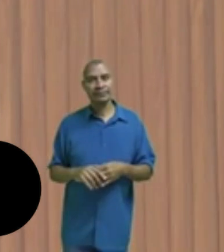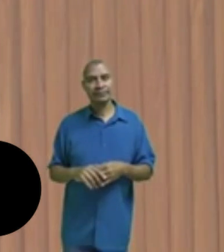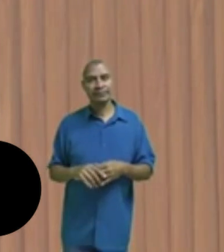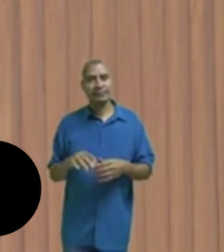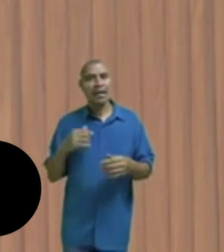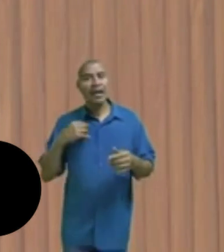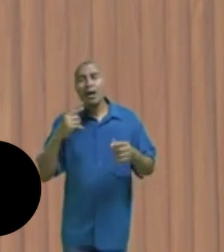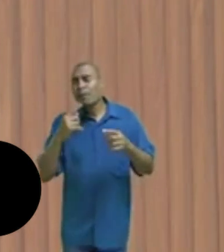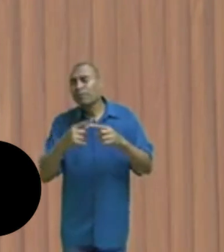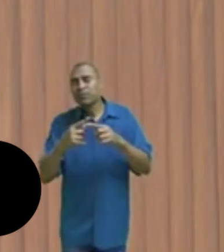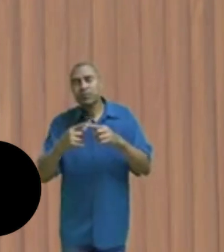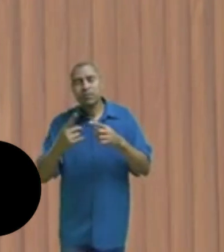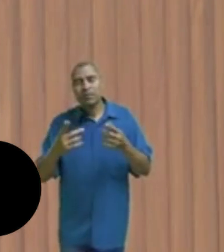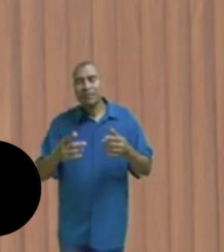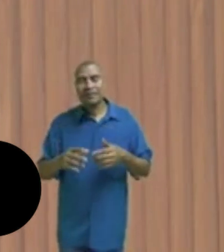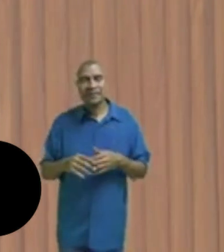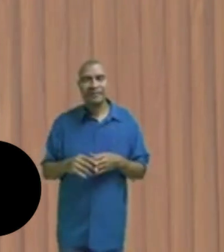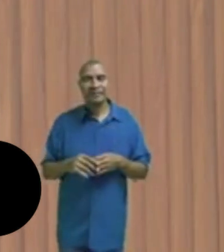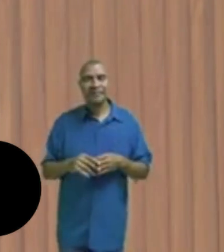Porque